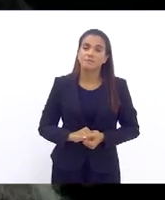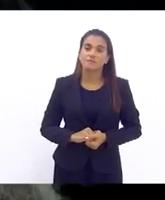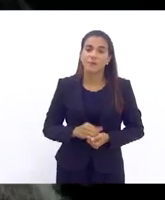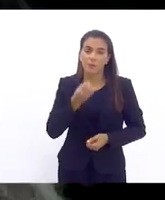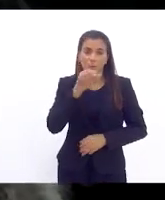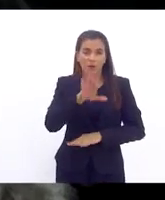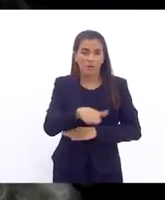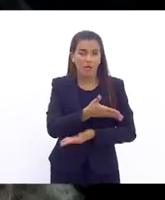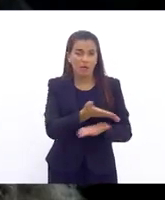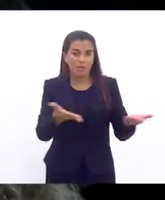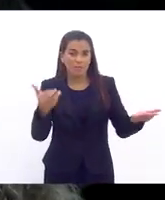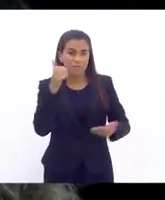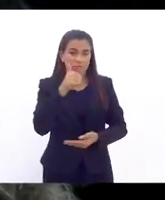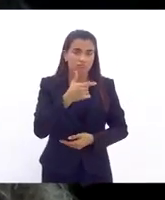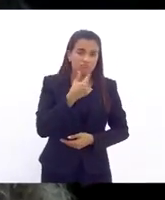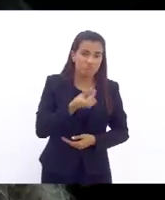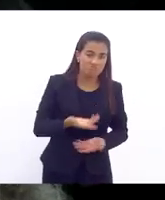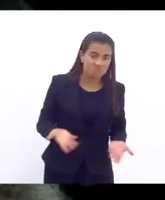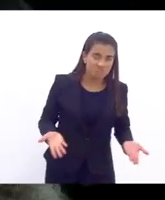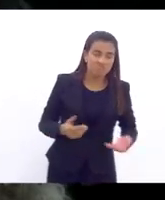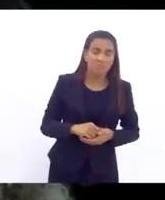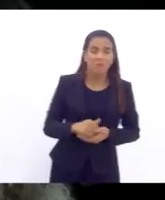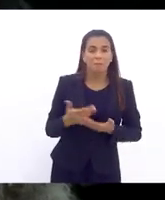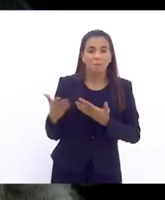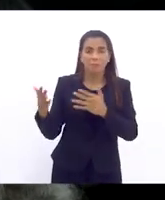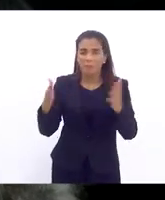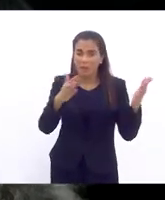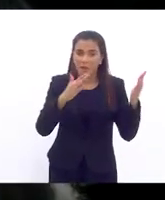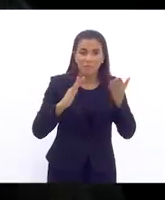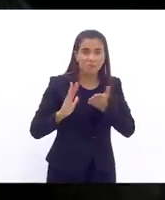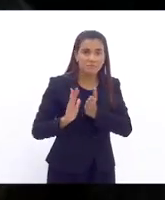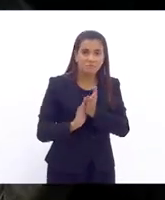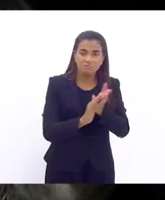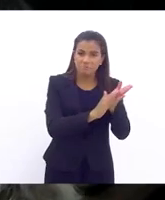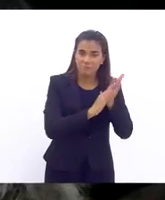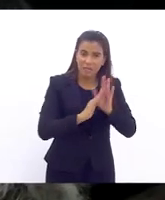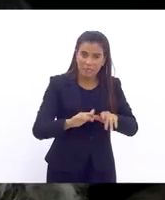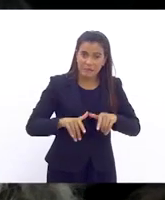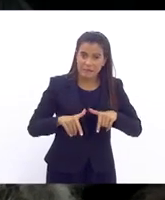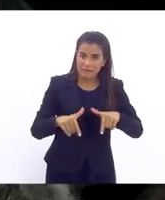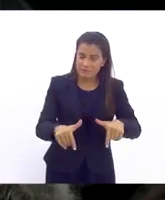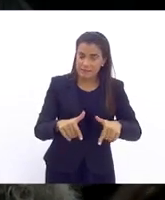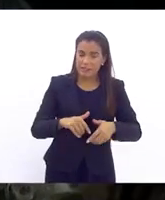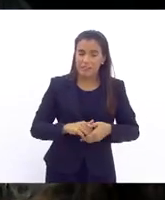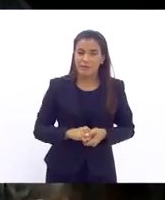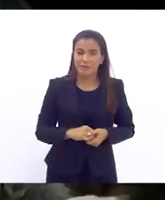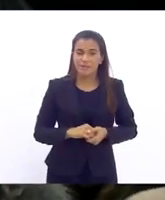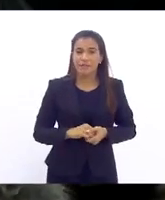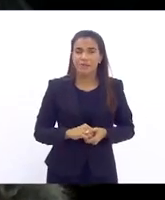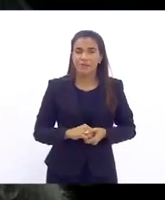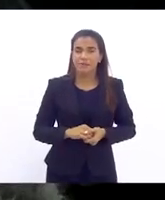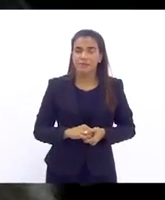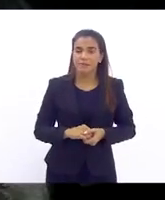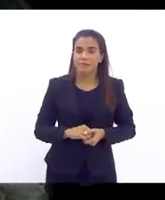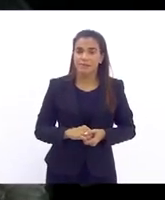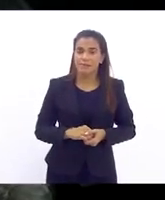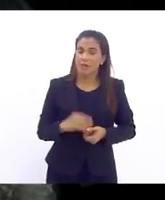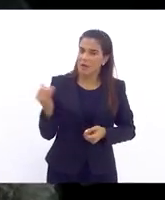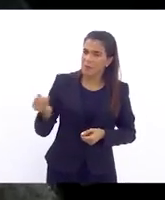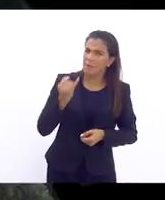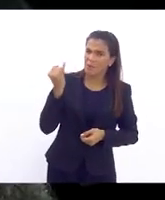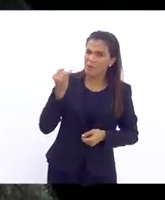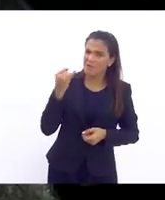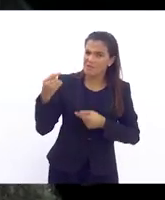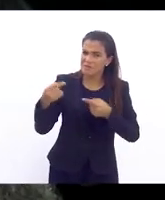Boa tarde a todos e todos um prazer parabenizar a iniciativa muito importante